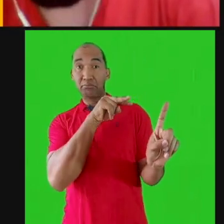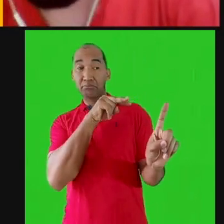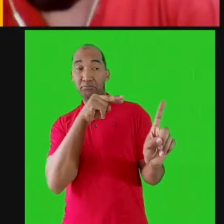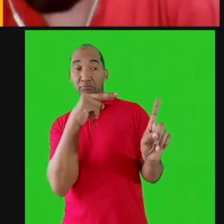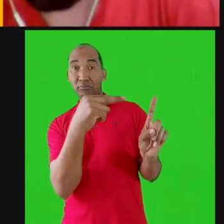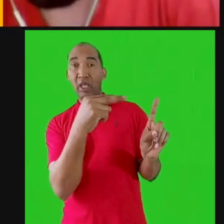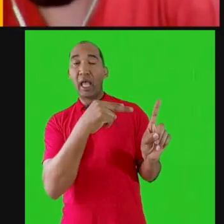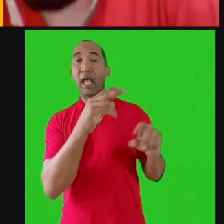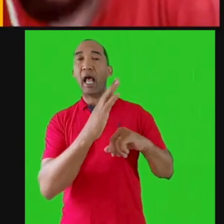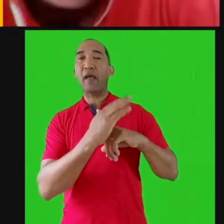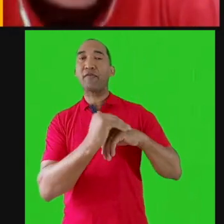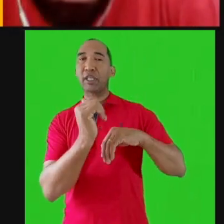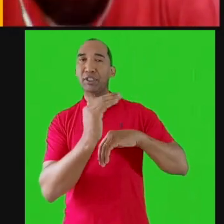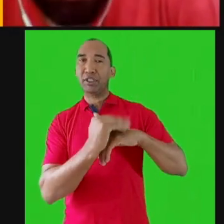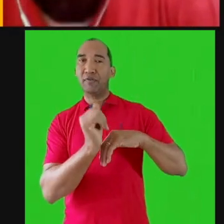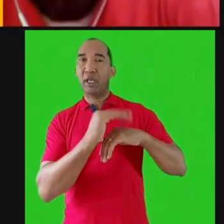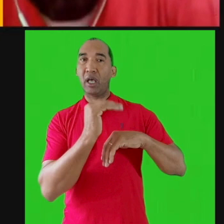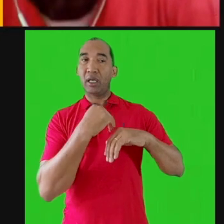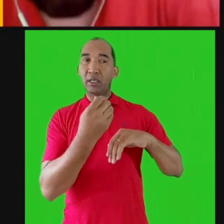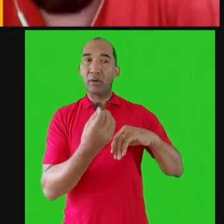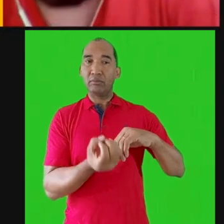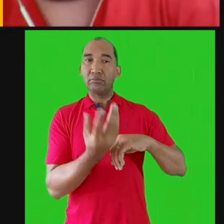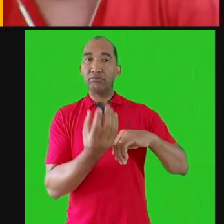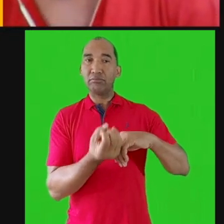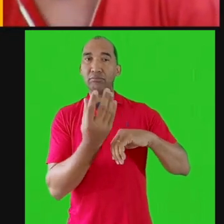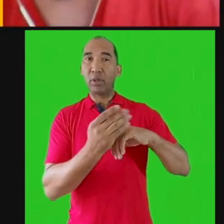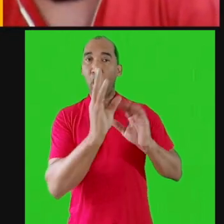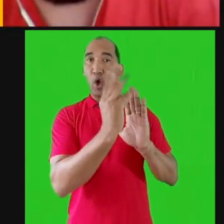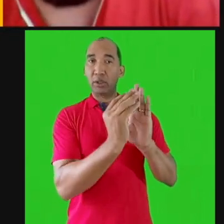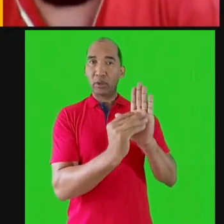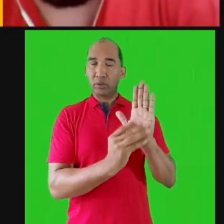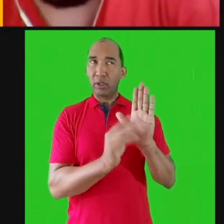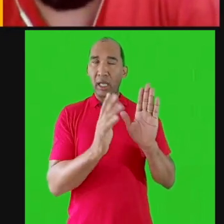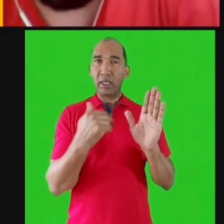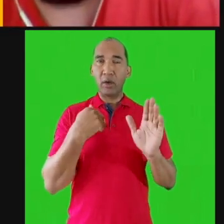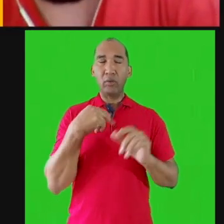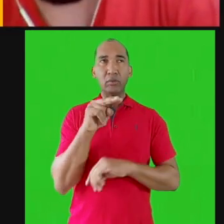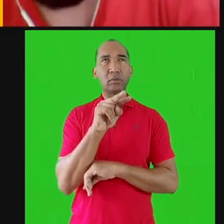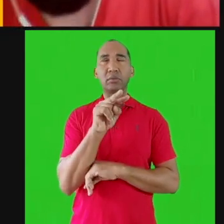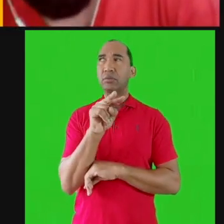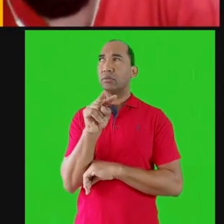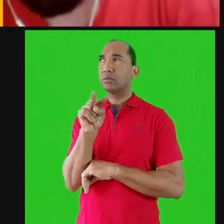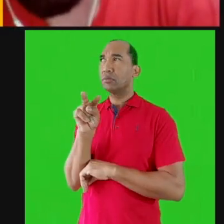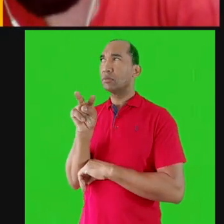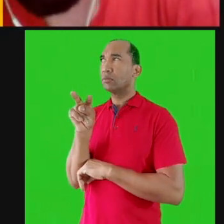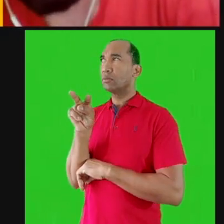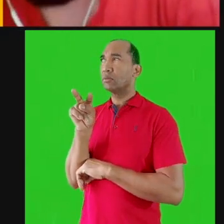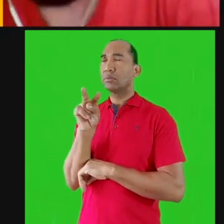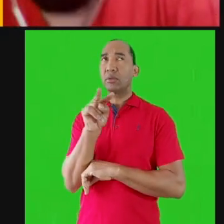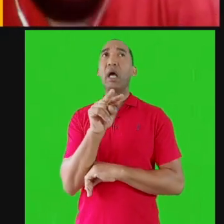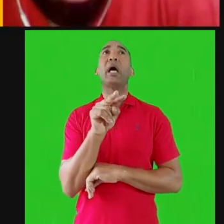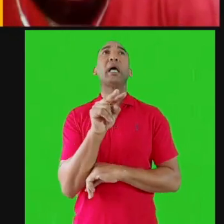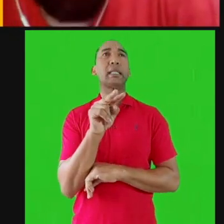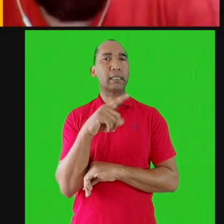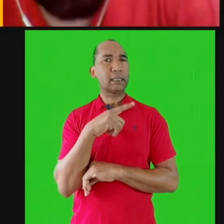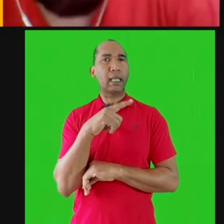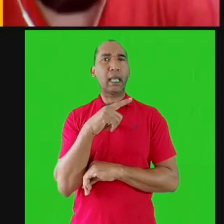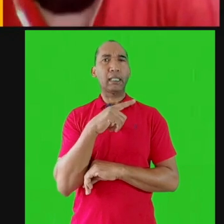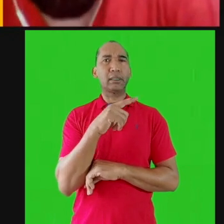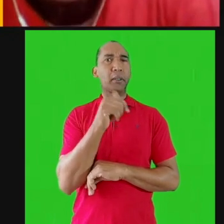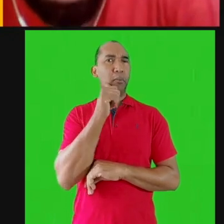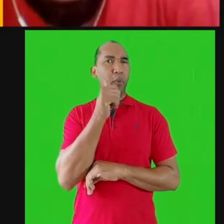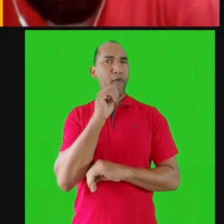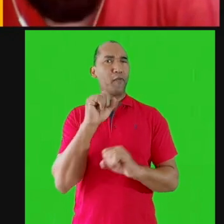poder produzir esses conteúdos. E chegou um determinado momento que, olhando ao redor, como eu tinha duas mulheres muito fortes, muito